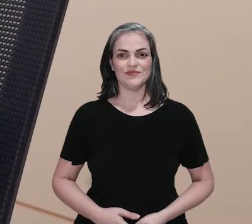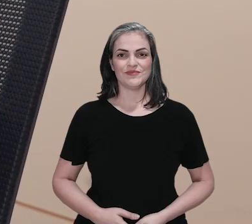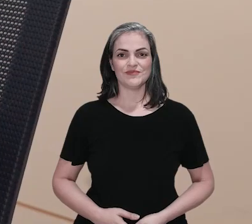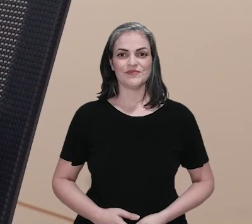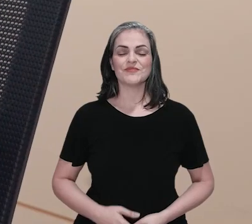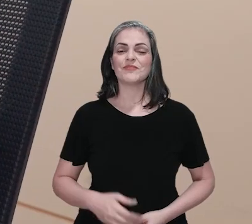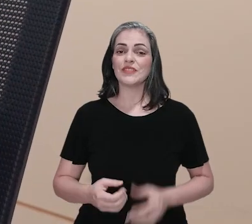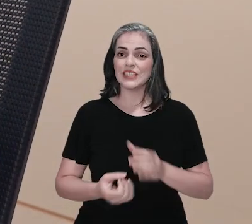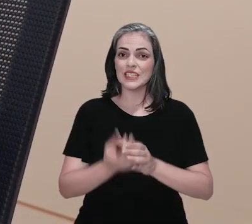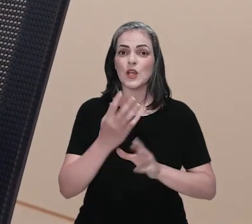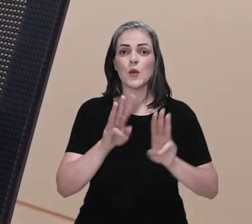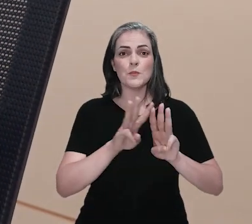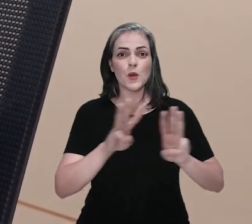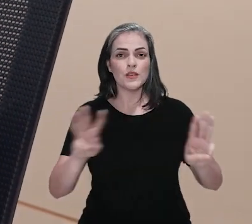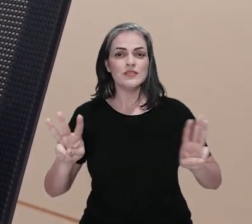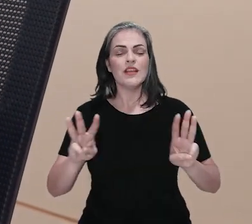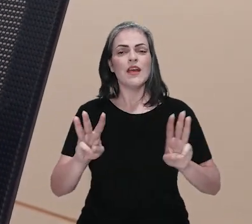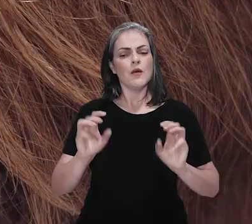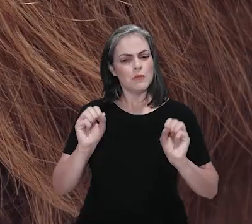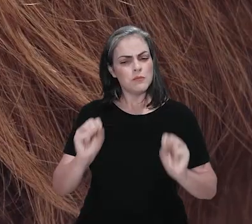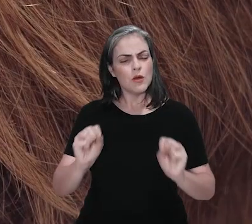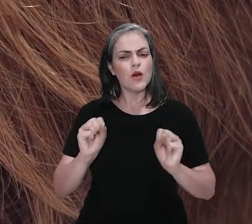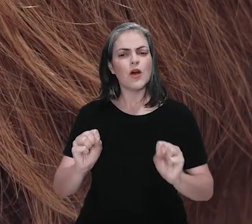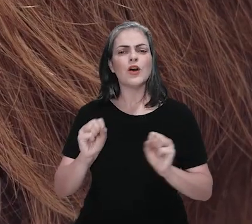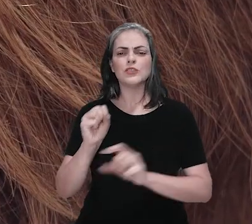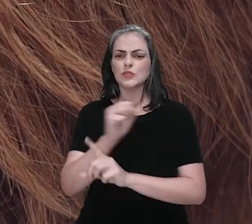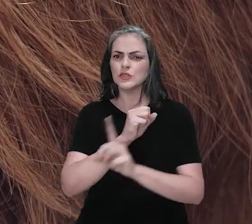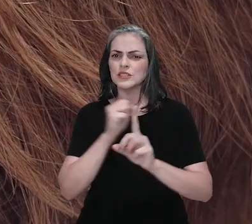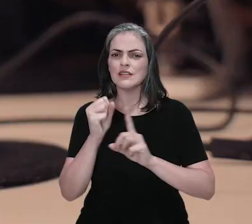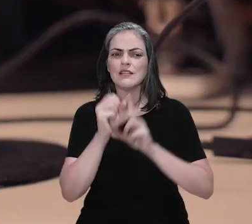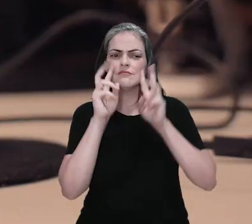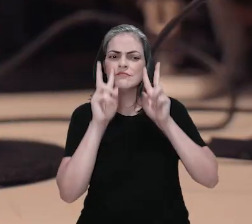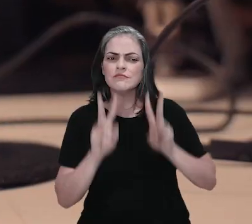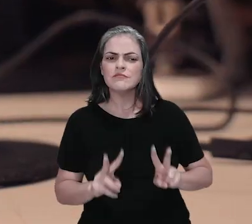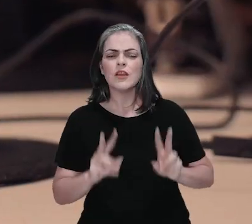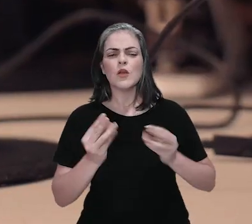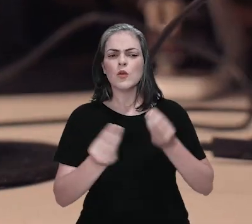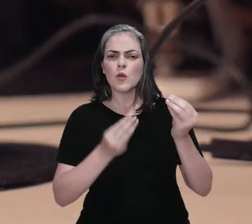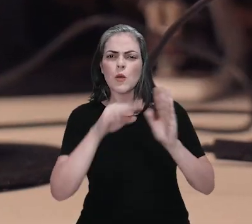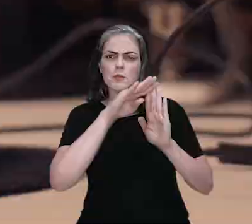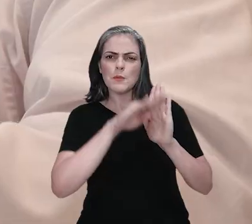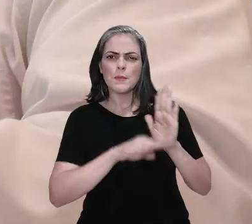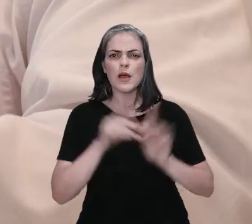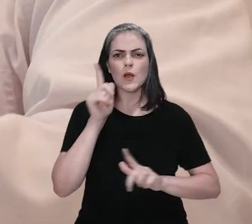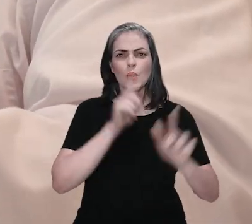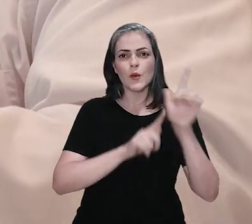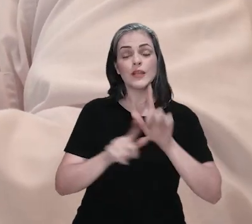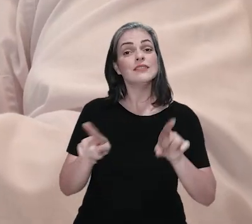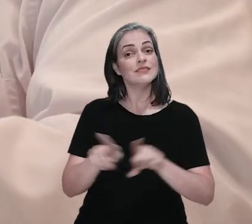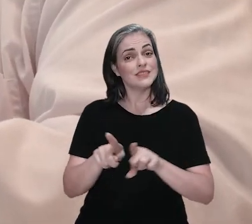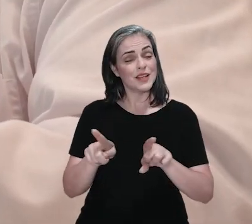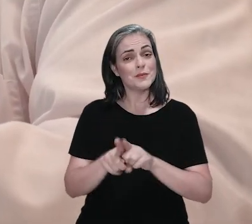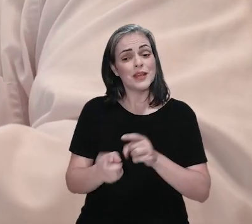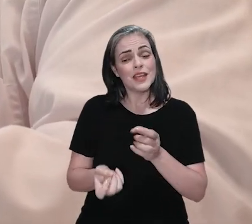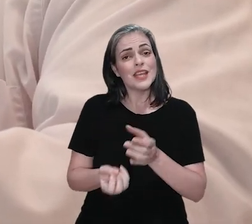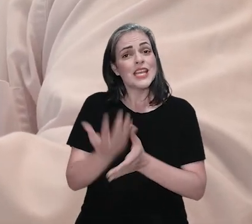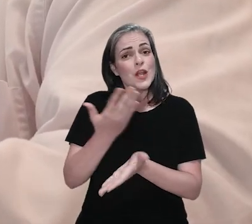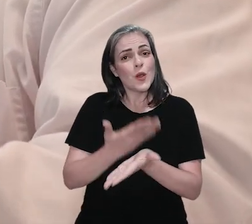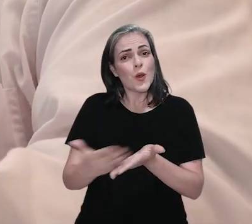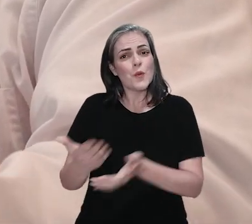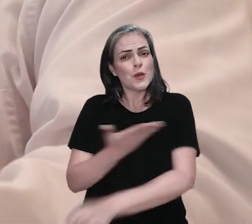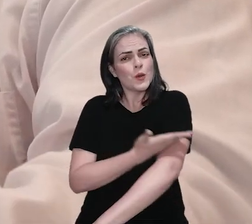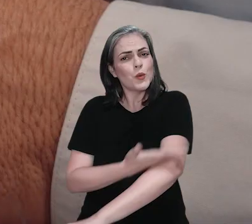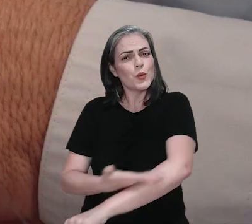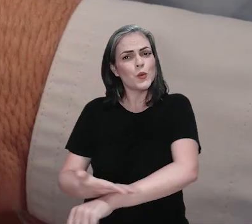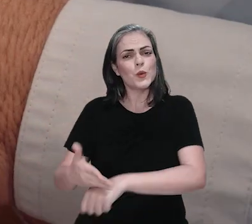Criamos o portal da estratégia onde a sociedade pode enxergar todos os resultados alcançados do Ministério e criamos, de fato, uma cultura de